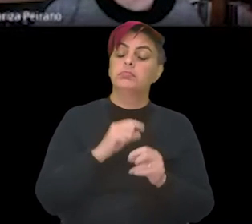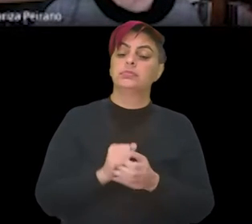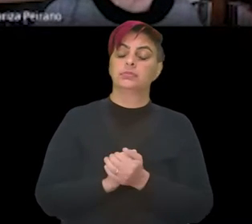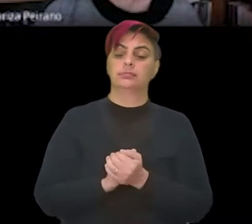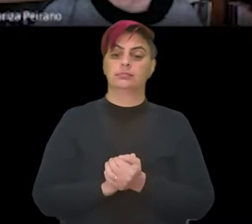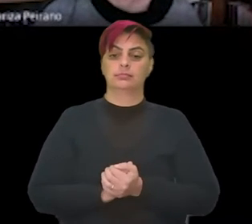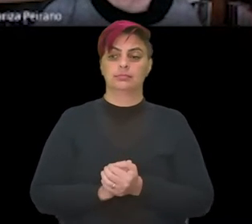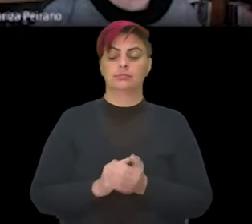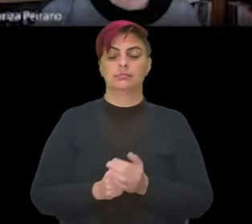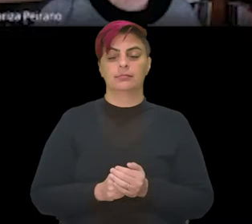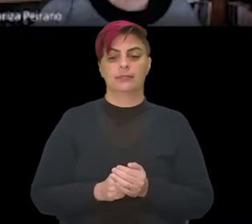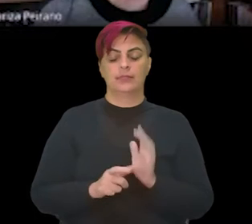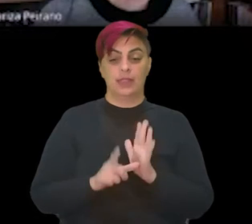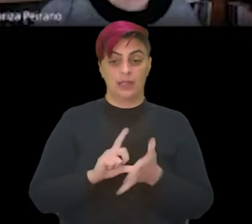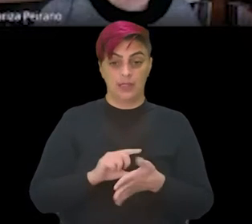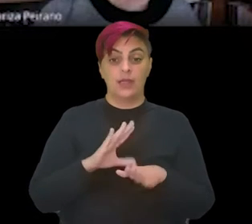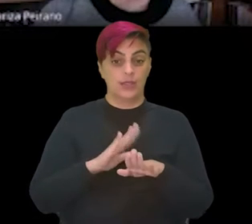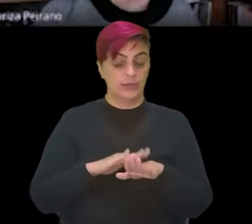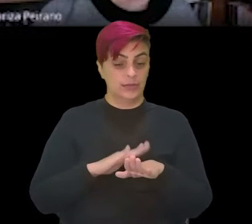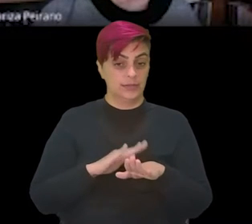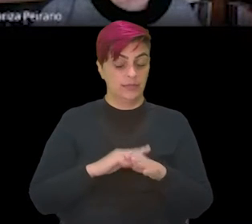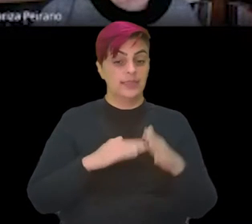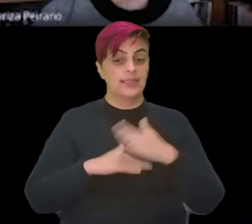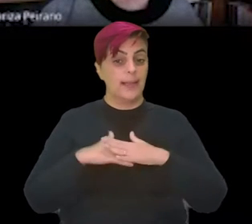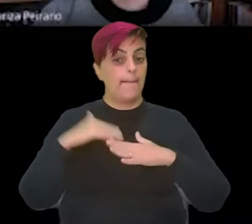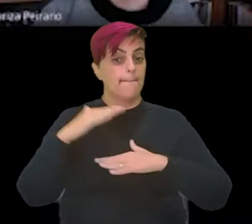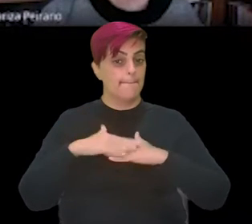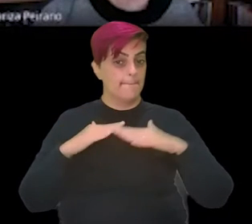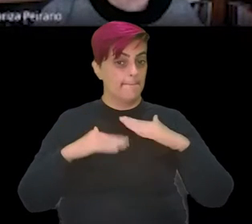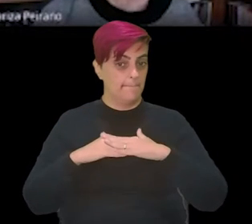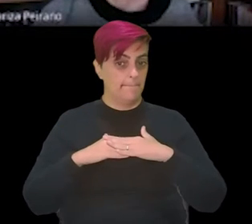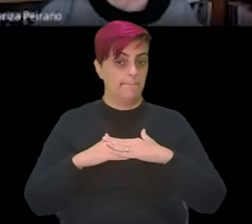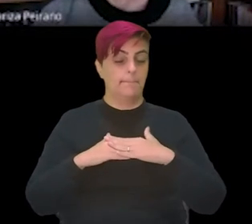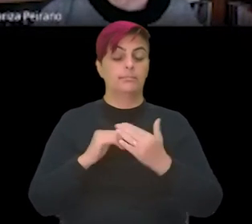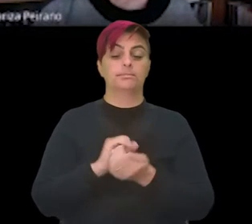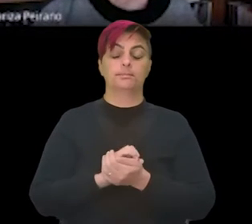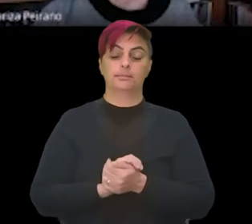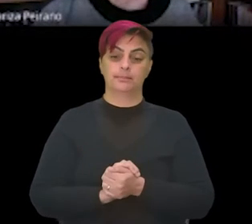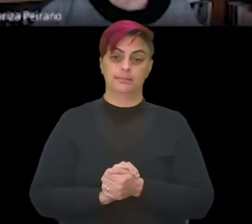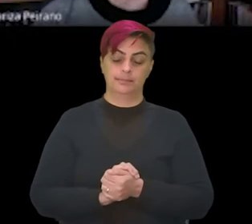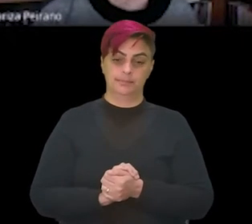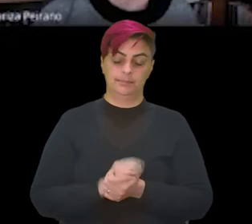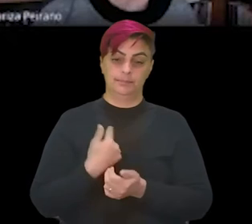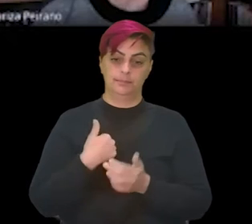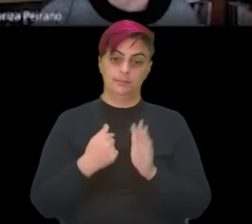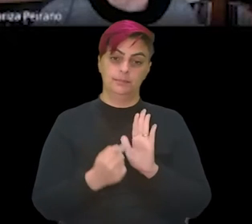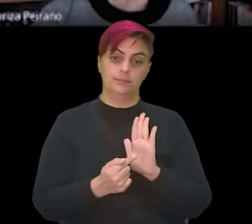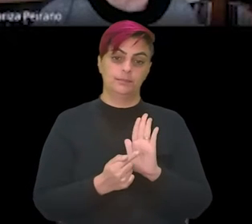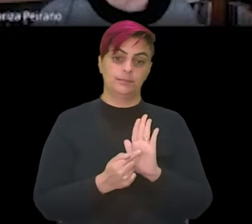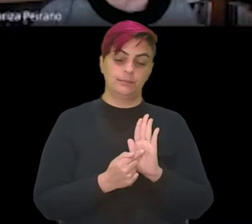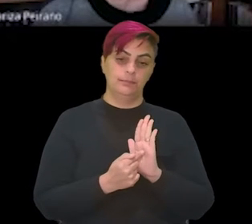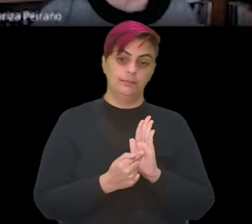atividade antecipatória. Nos termos atuais, ela era performativa. E eu